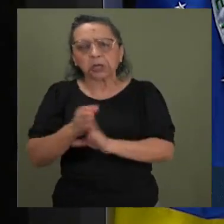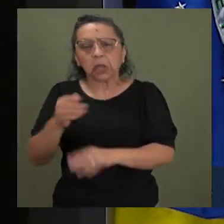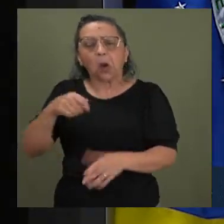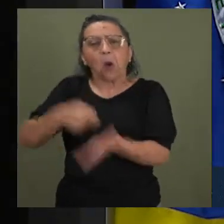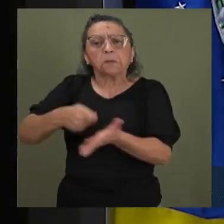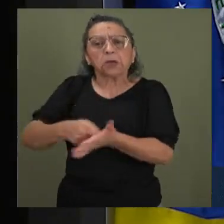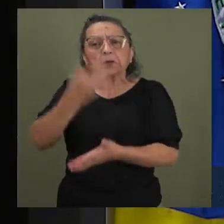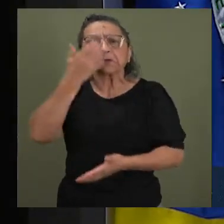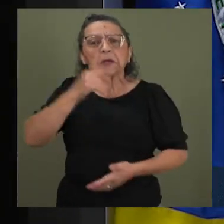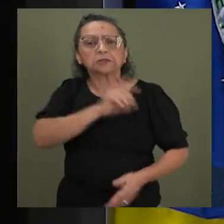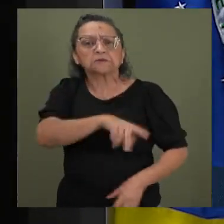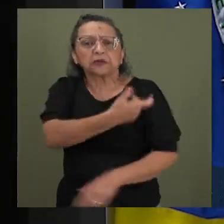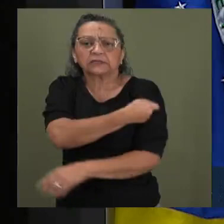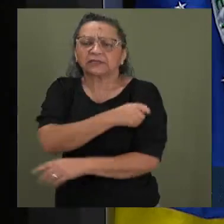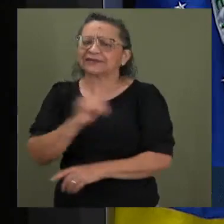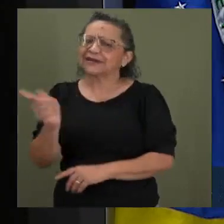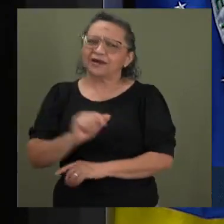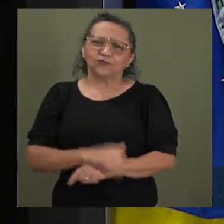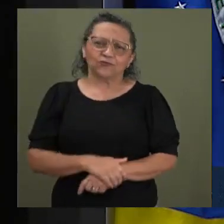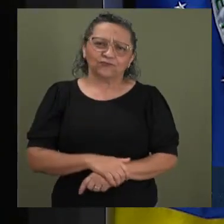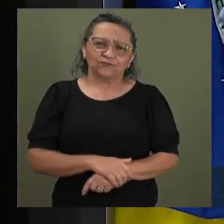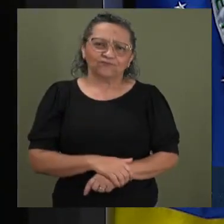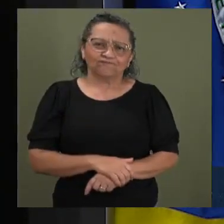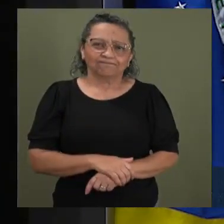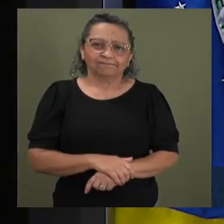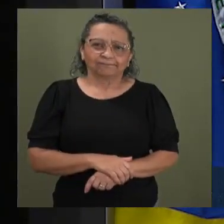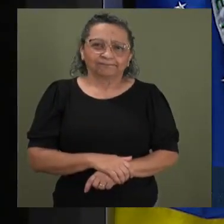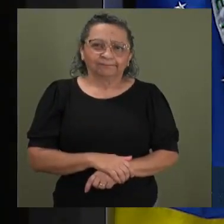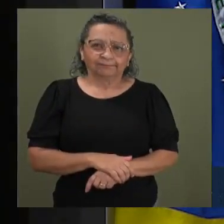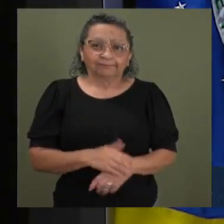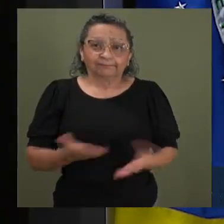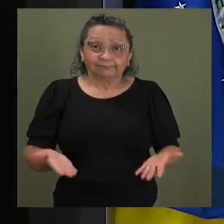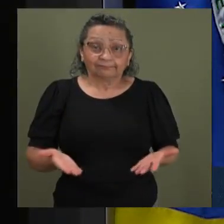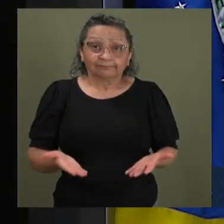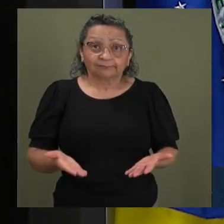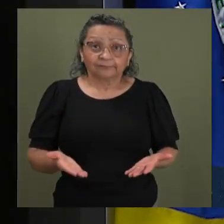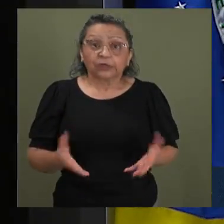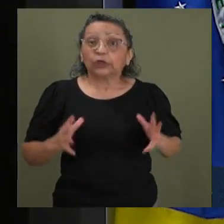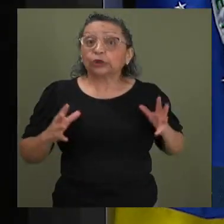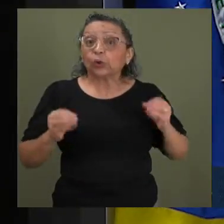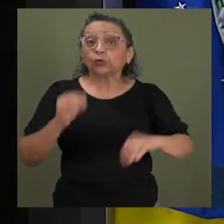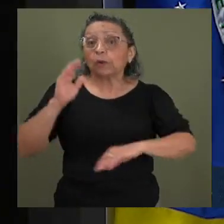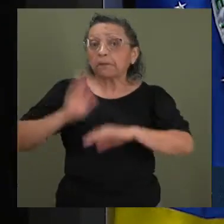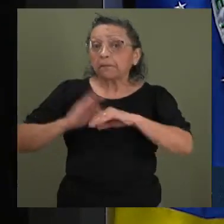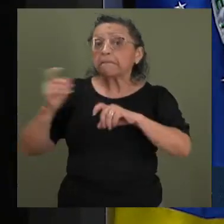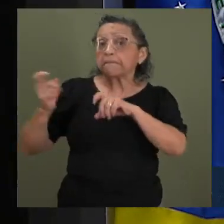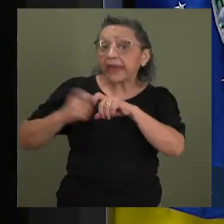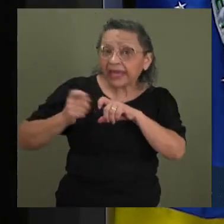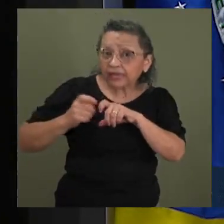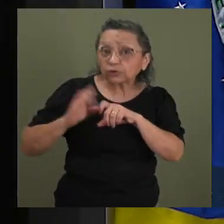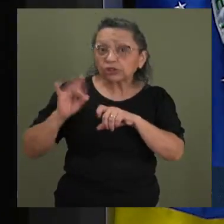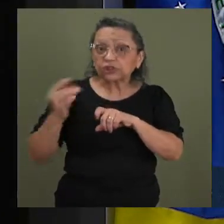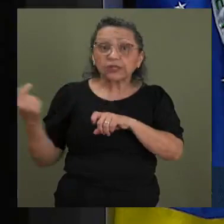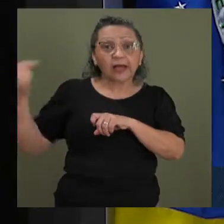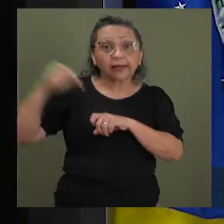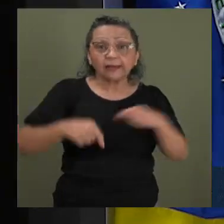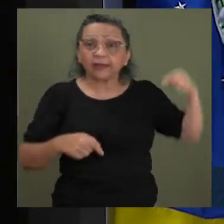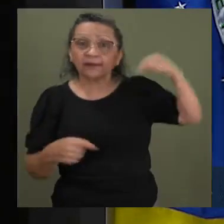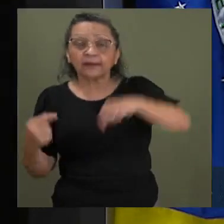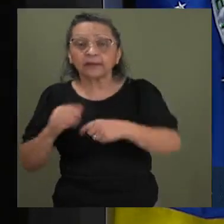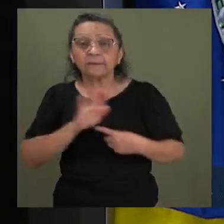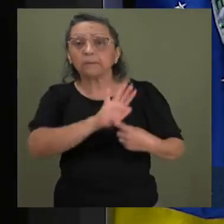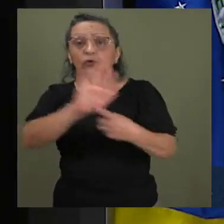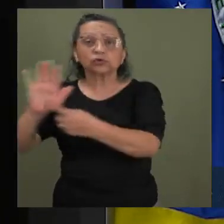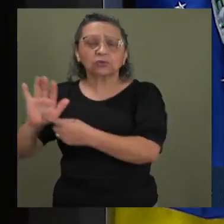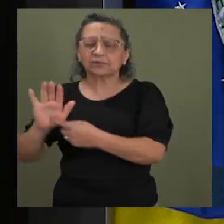obrigatória, não recomenda. E os cientistas vieram aqui, mostraram o custo-benefício, que não vale a